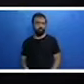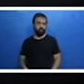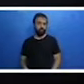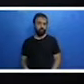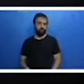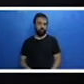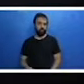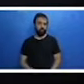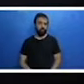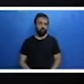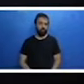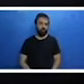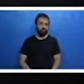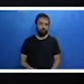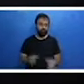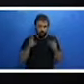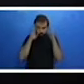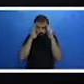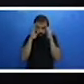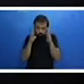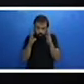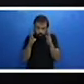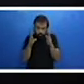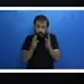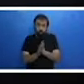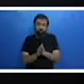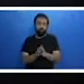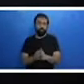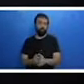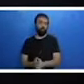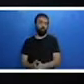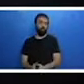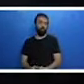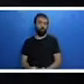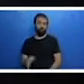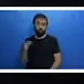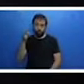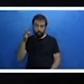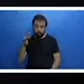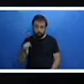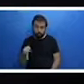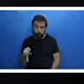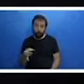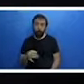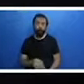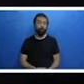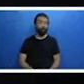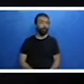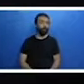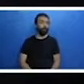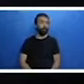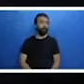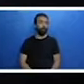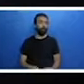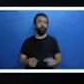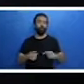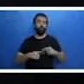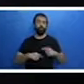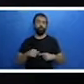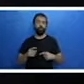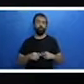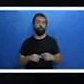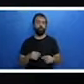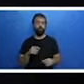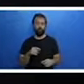claro concentração e precisão para poder acertar esses desafios e os materiais que nós vamos usar